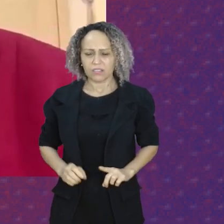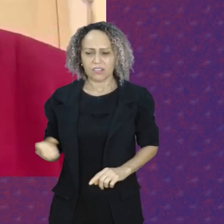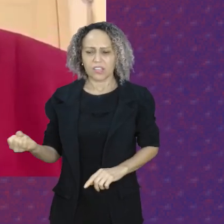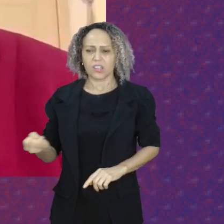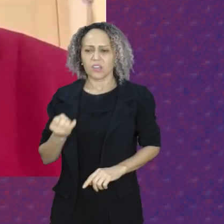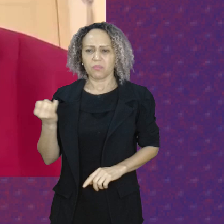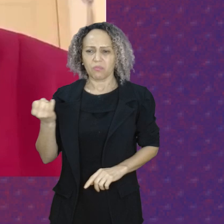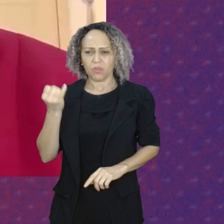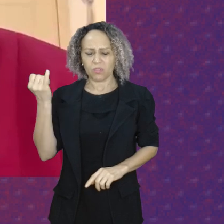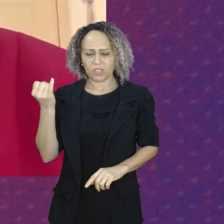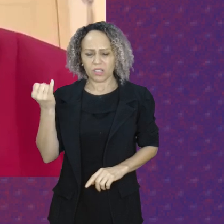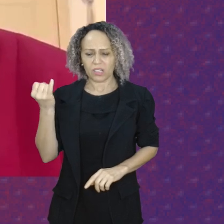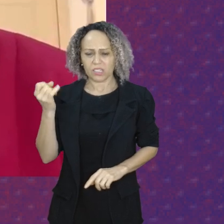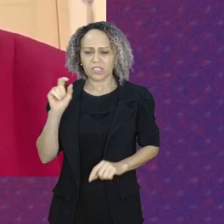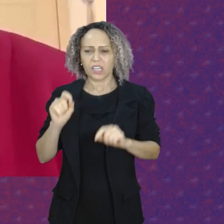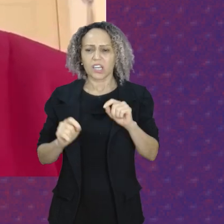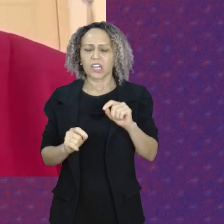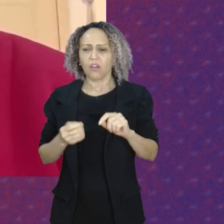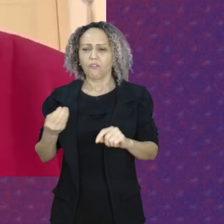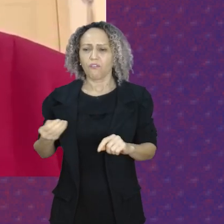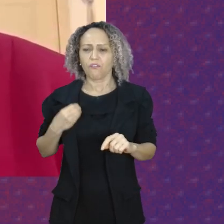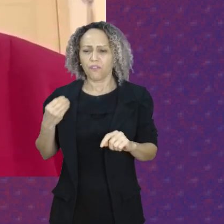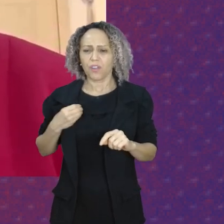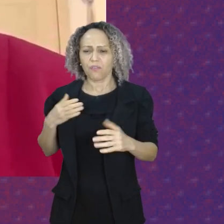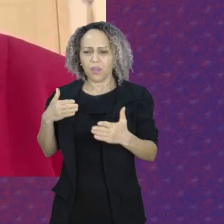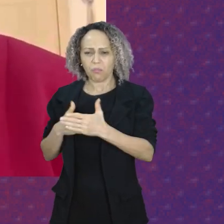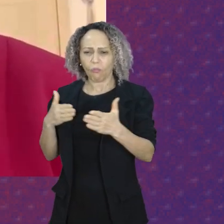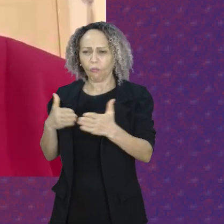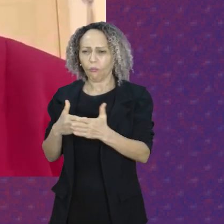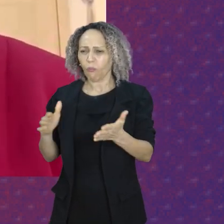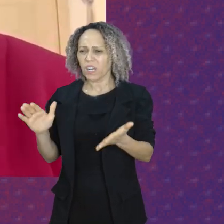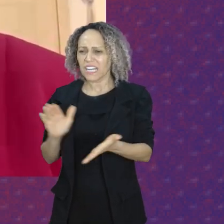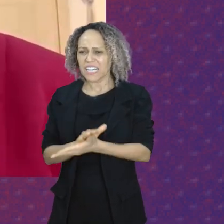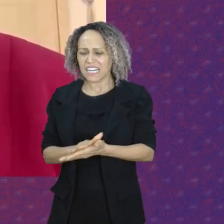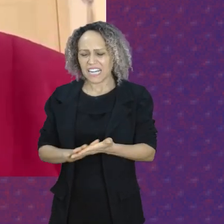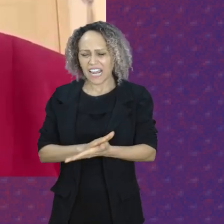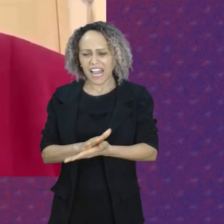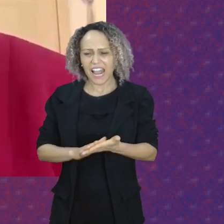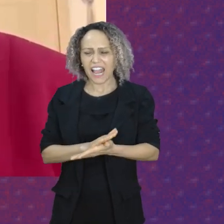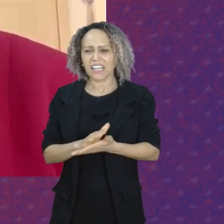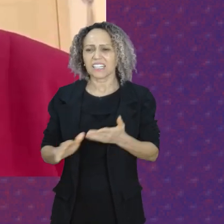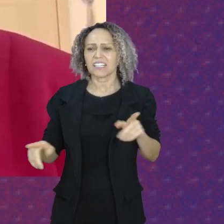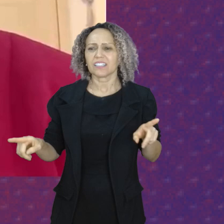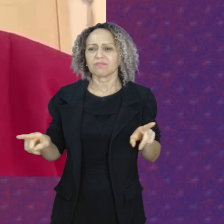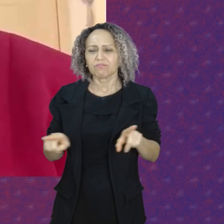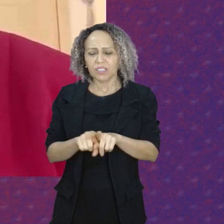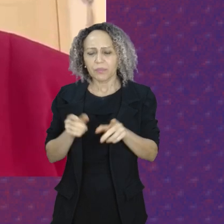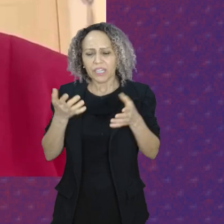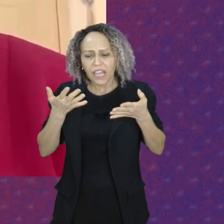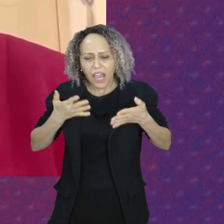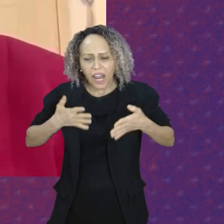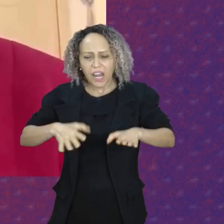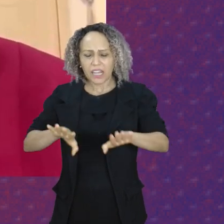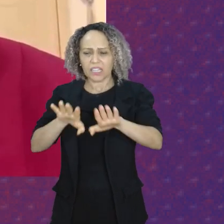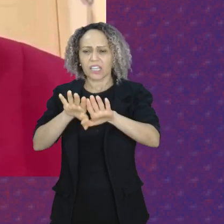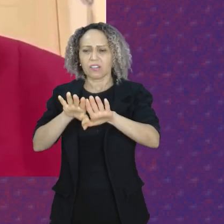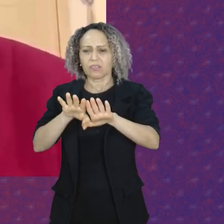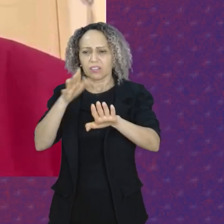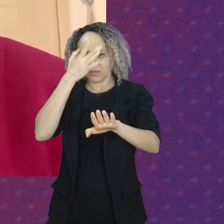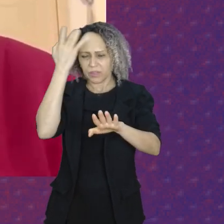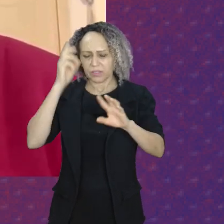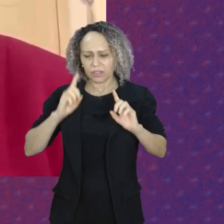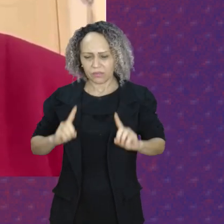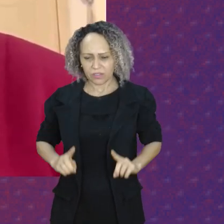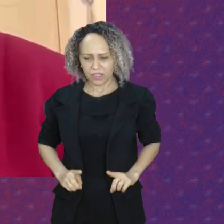importante, o Viver Sem Limites, né, e sancionado a Lei Brasileira de Inclusão de Pessoas com Deficiência. Destacamos, por fim,